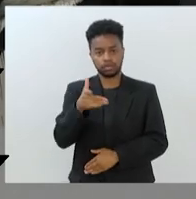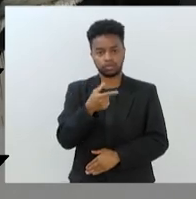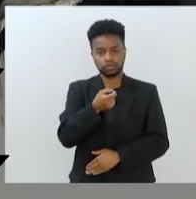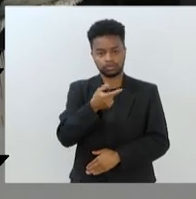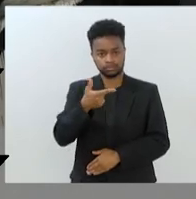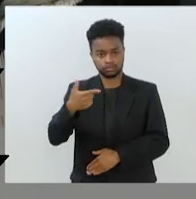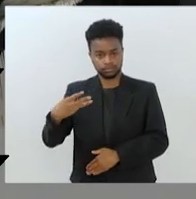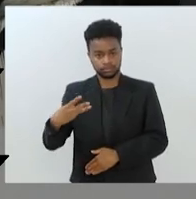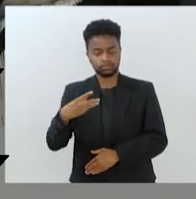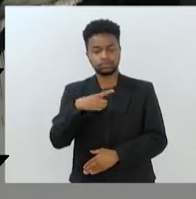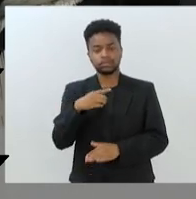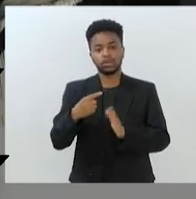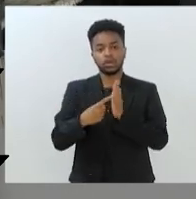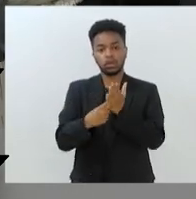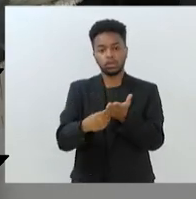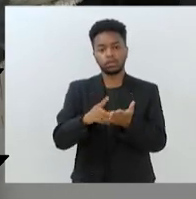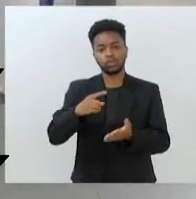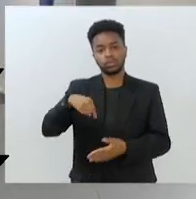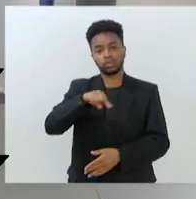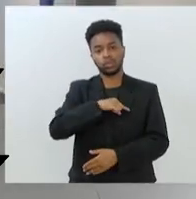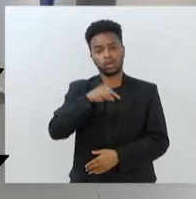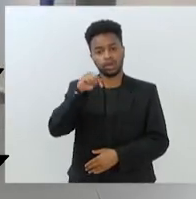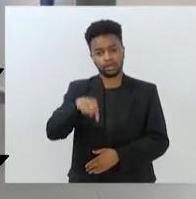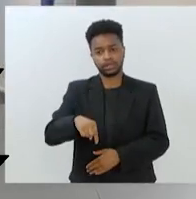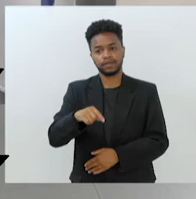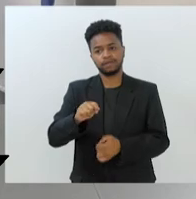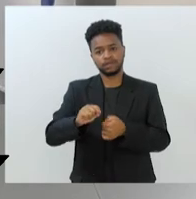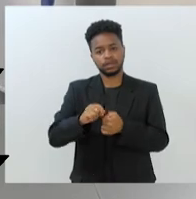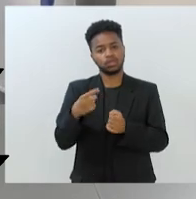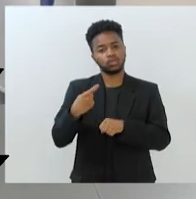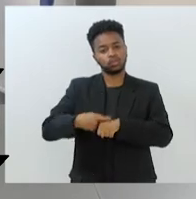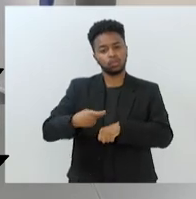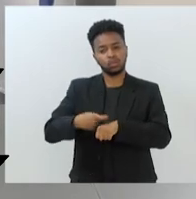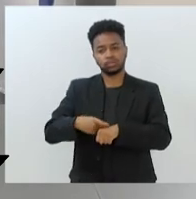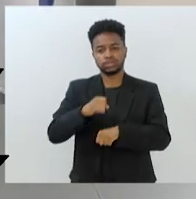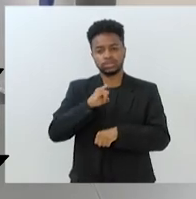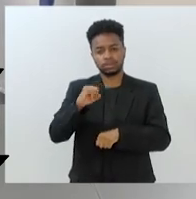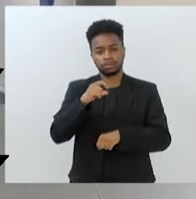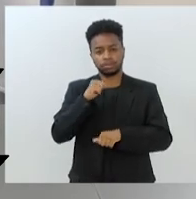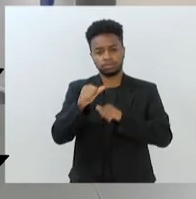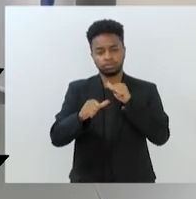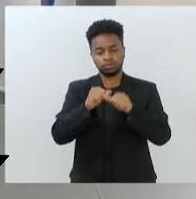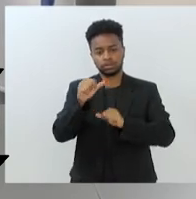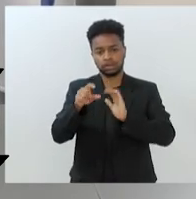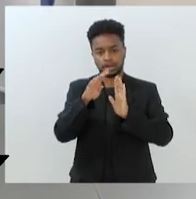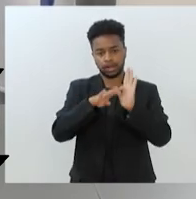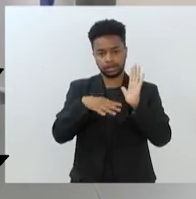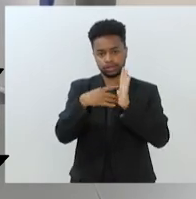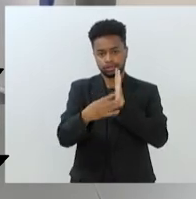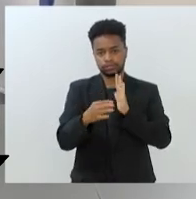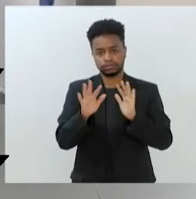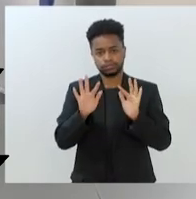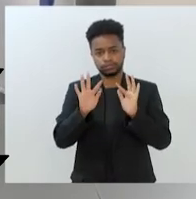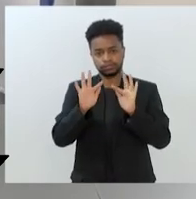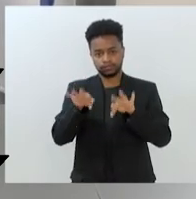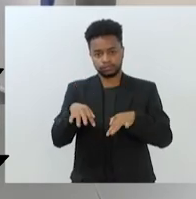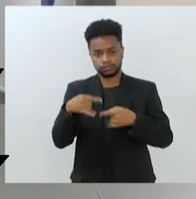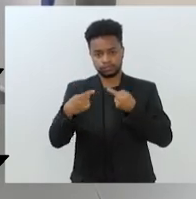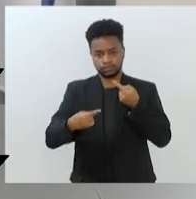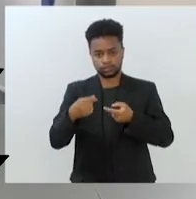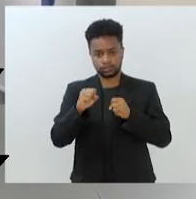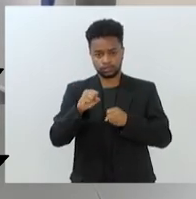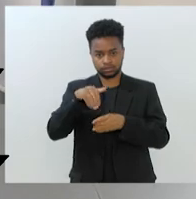ficar o compromisso nosso aqui de ser mais duro com esses projetos de alteração de calendário. Encerrada a discussão, em